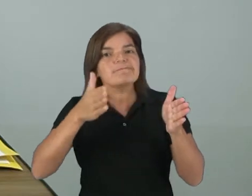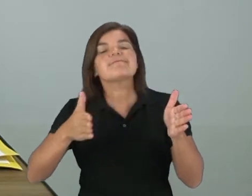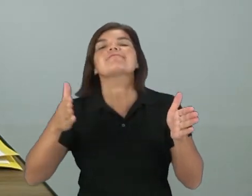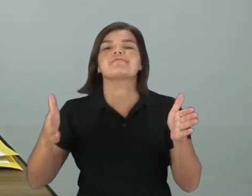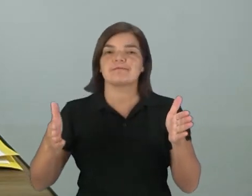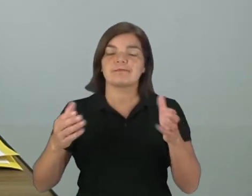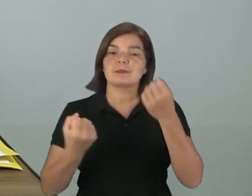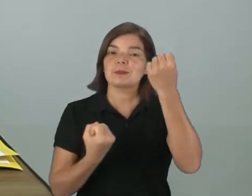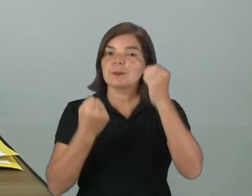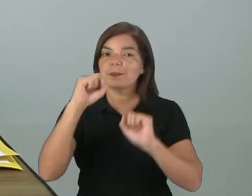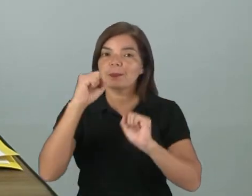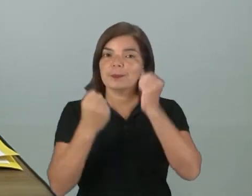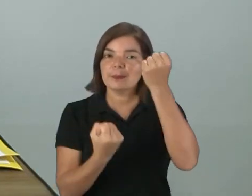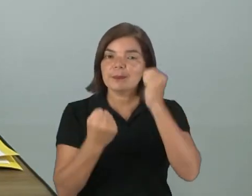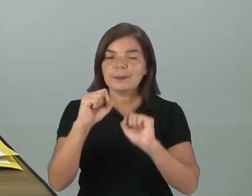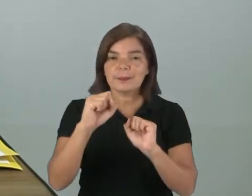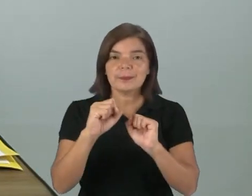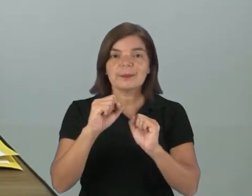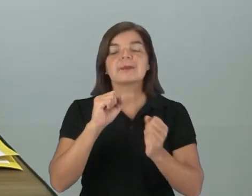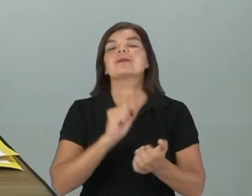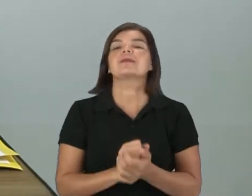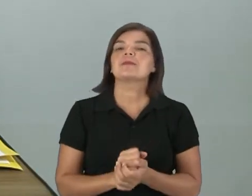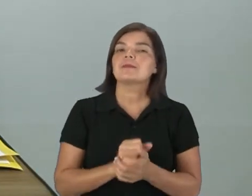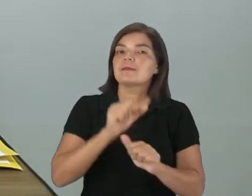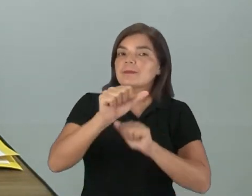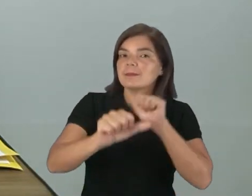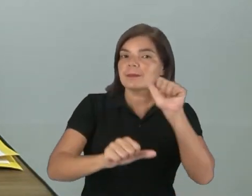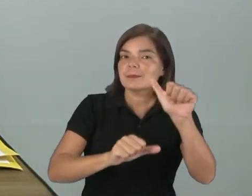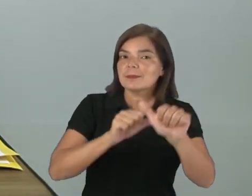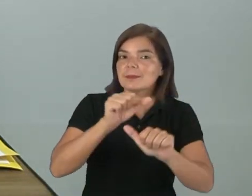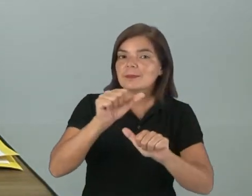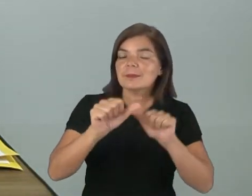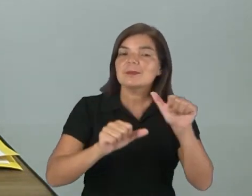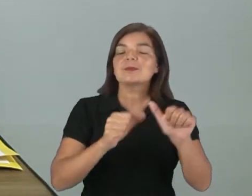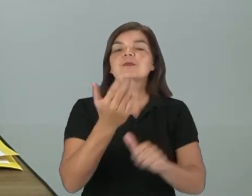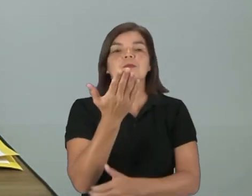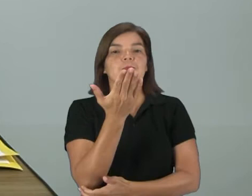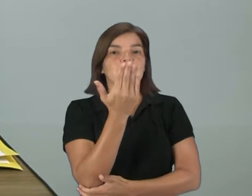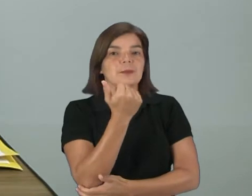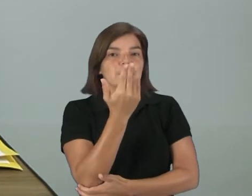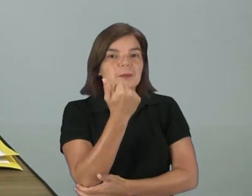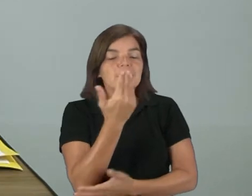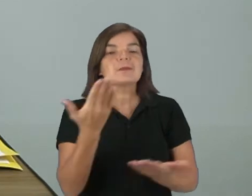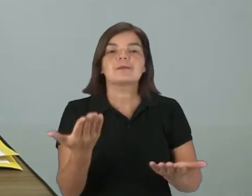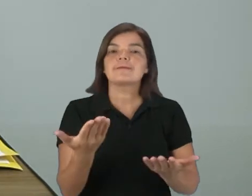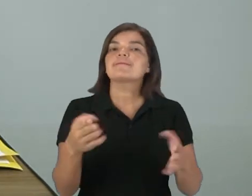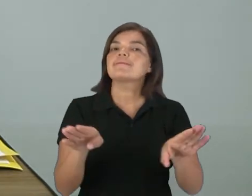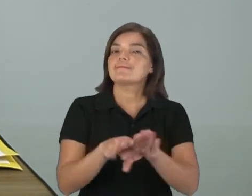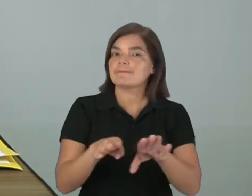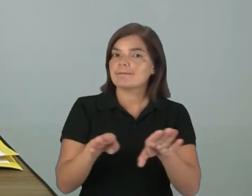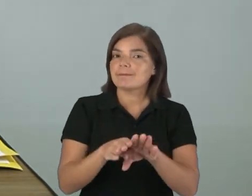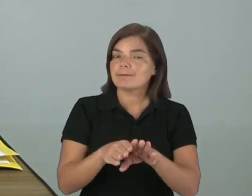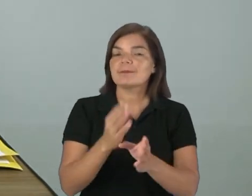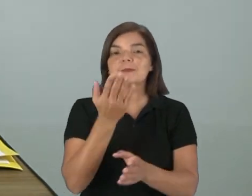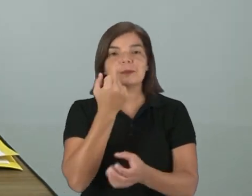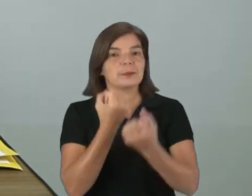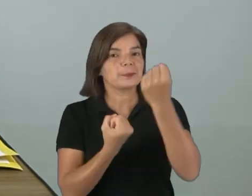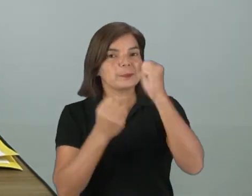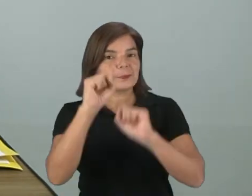de industrialização, certo? Que é a transformação daquele alimento em um alimento